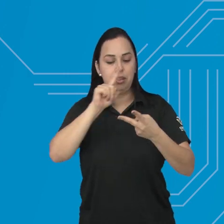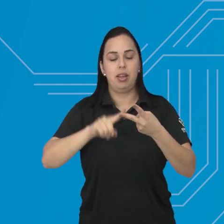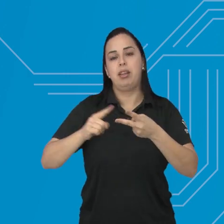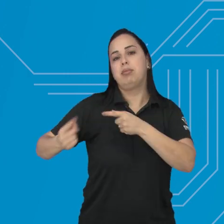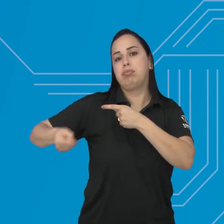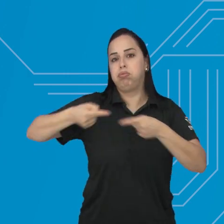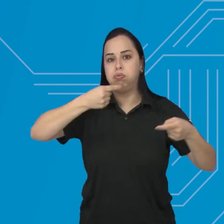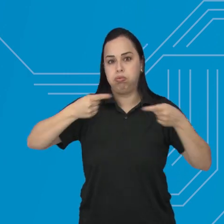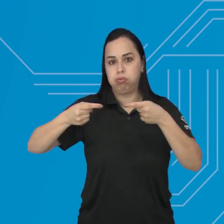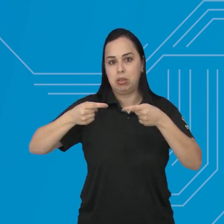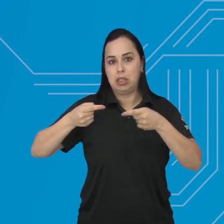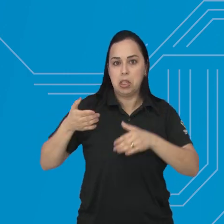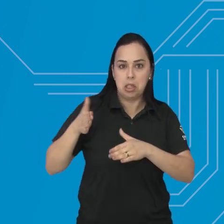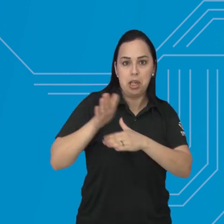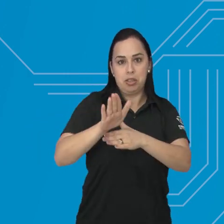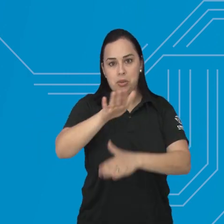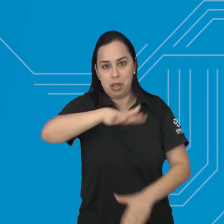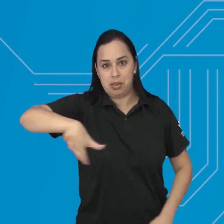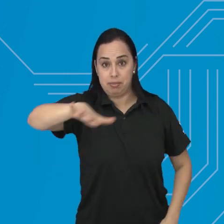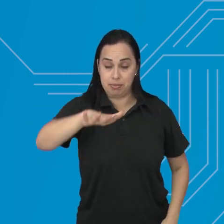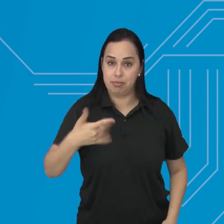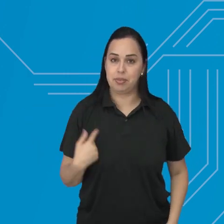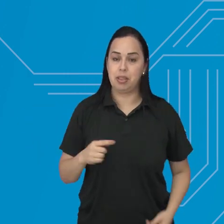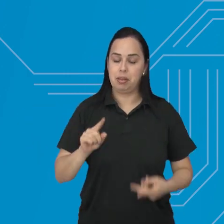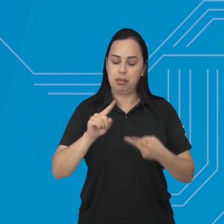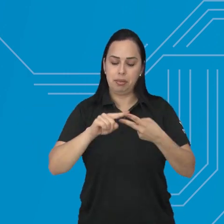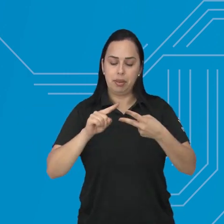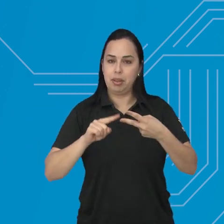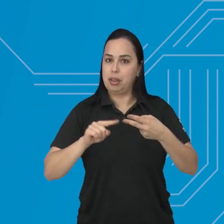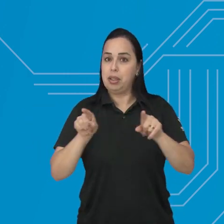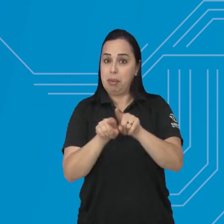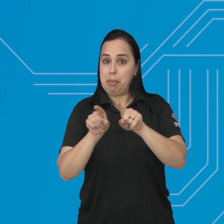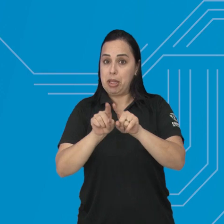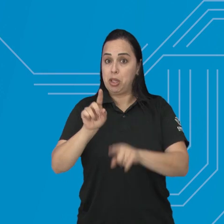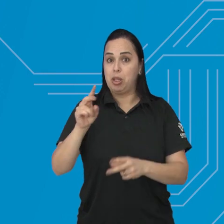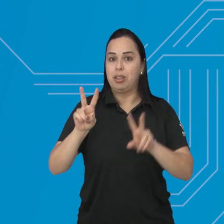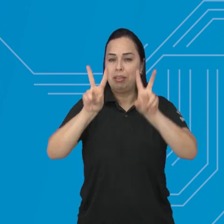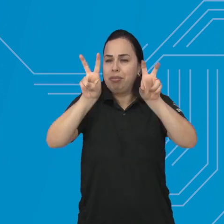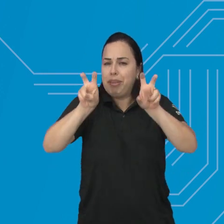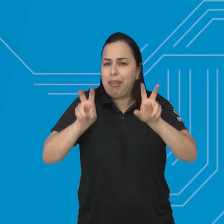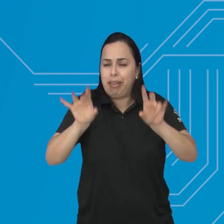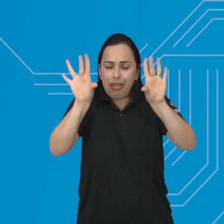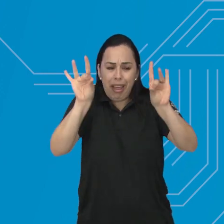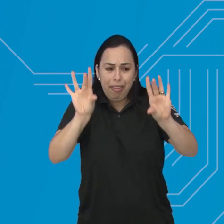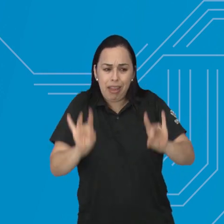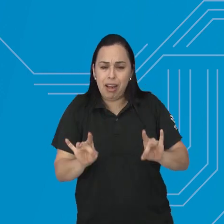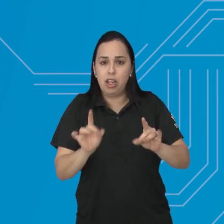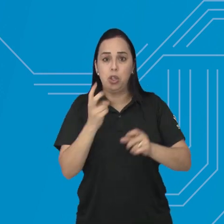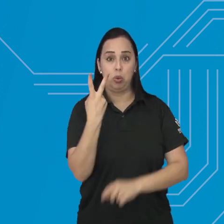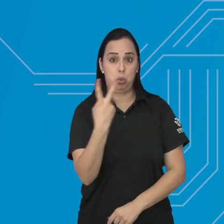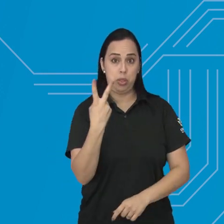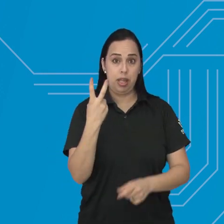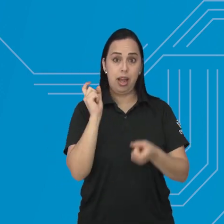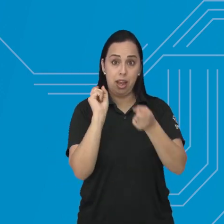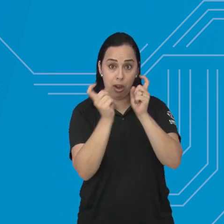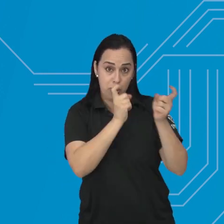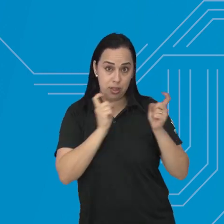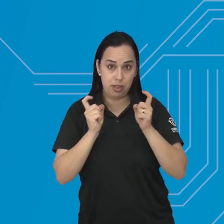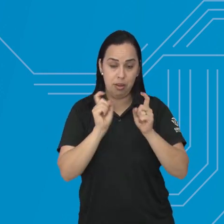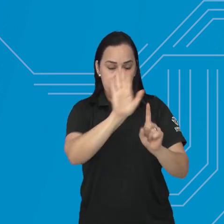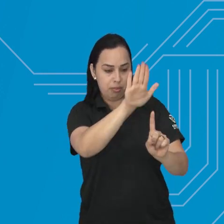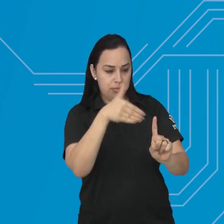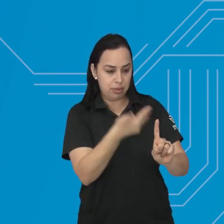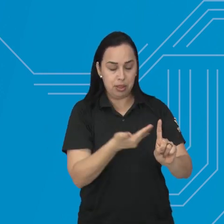de interesse público. Você ainda vai saber detalhes de 2 solenidades promovidas pela Câmara para homenagear pessoas